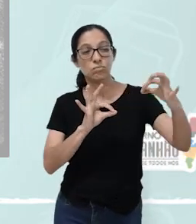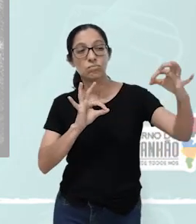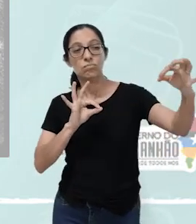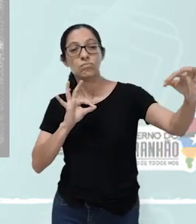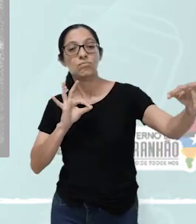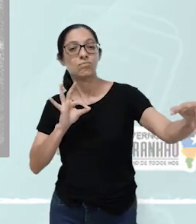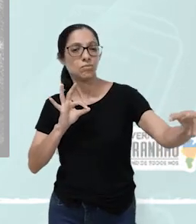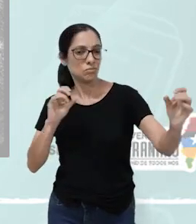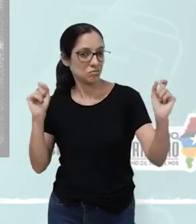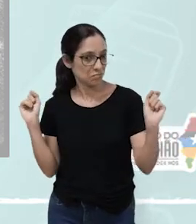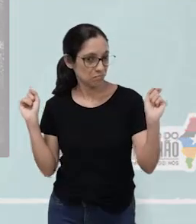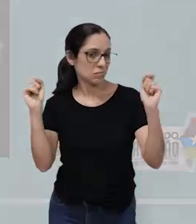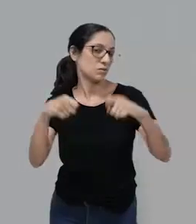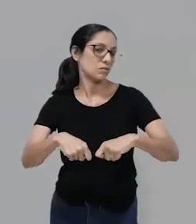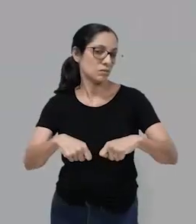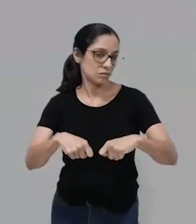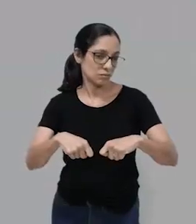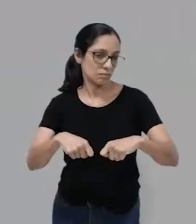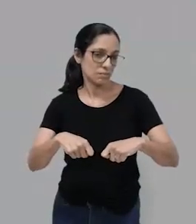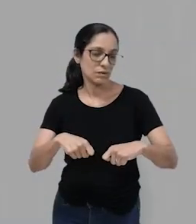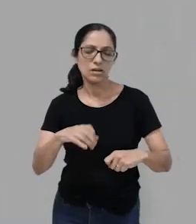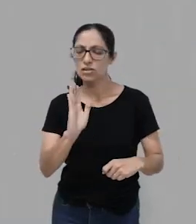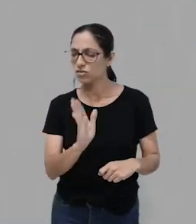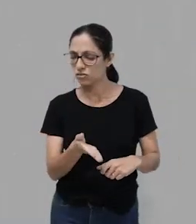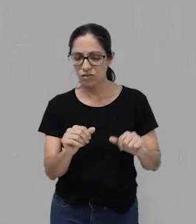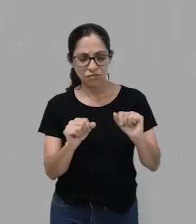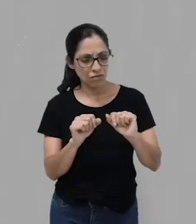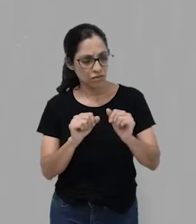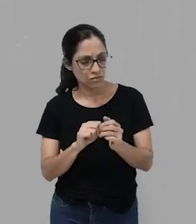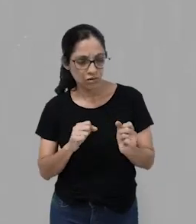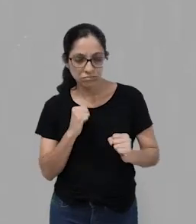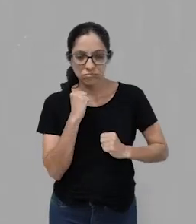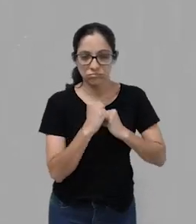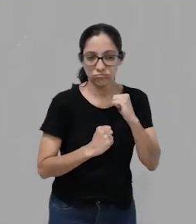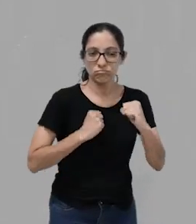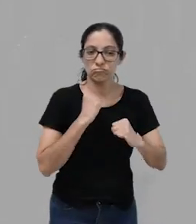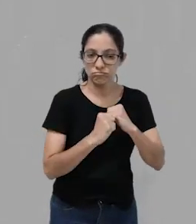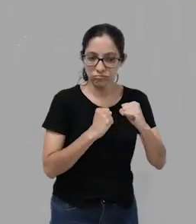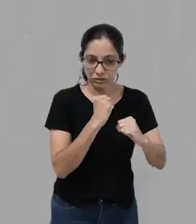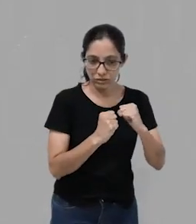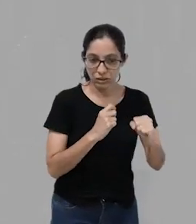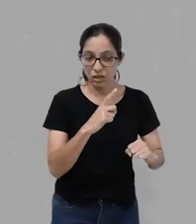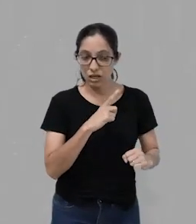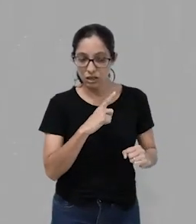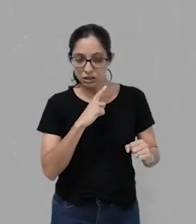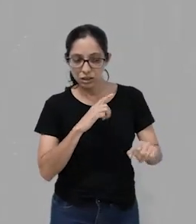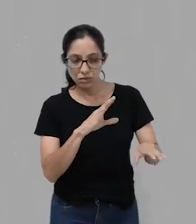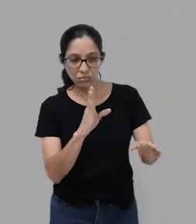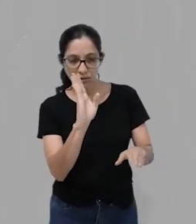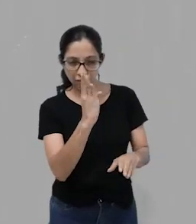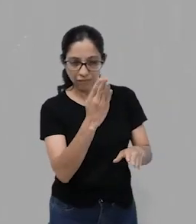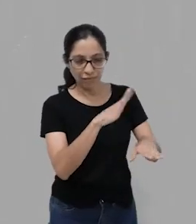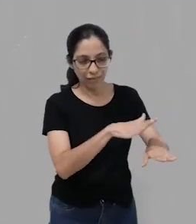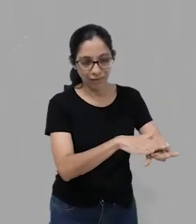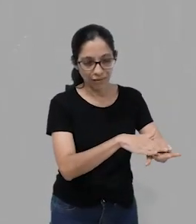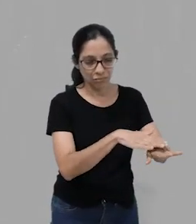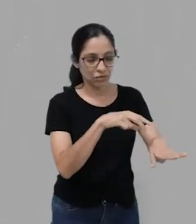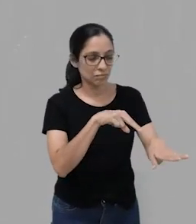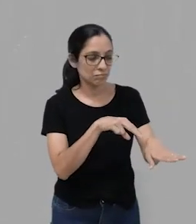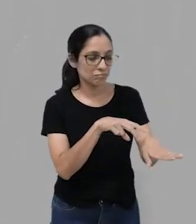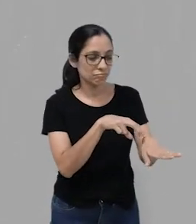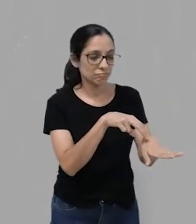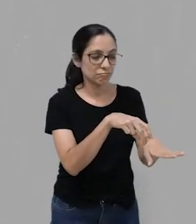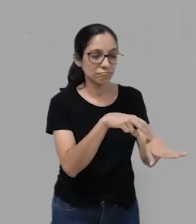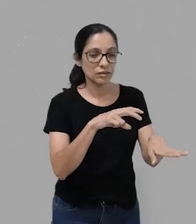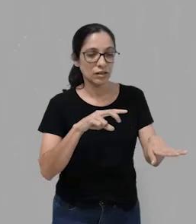pode. Ela fez lá a corrida na pista de chamada, tem uma tábua de impulsão, onde ela não pode passar